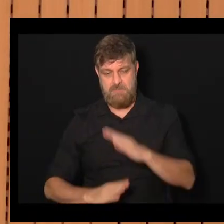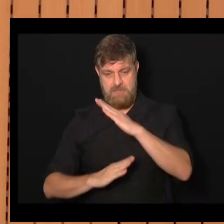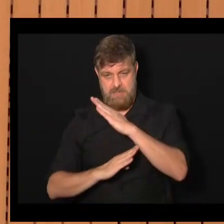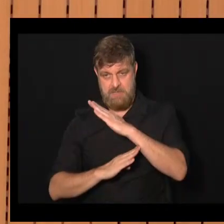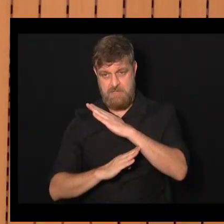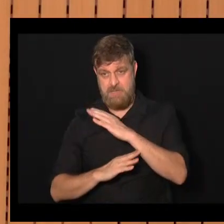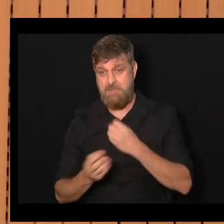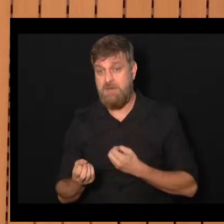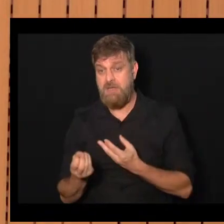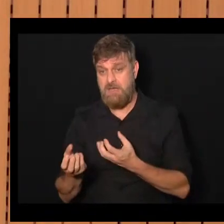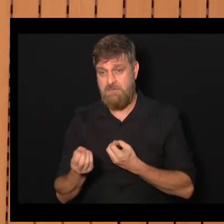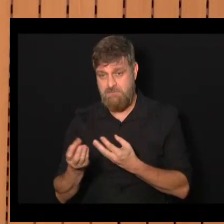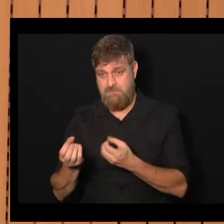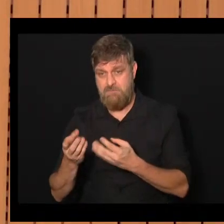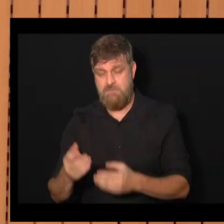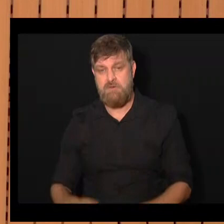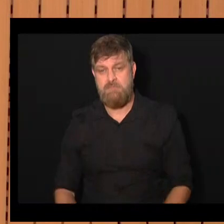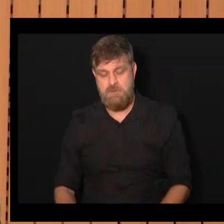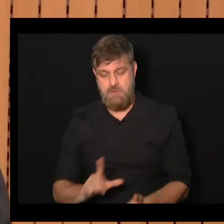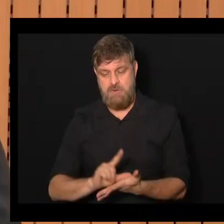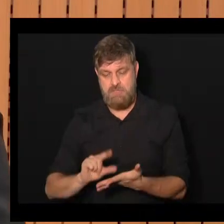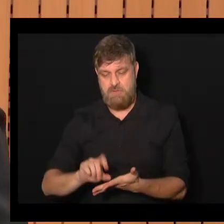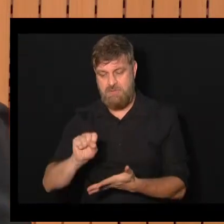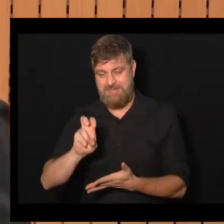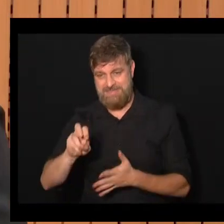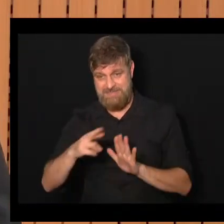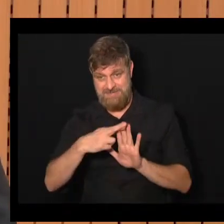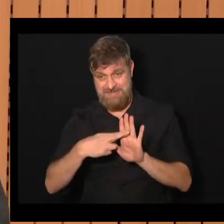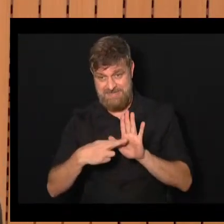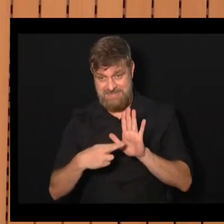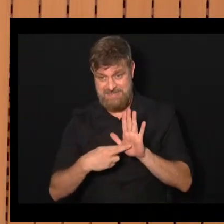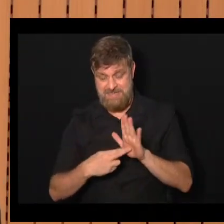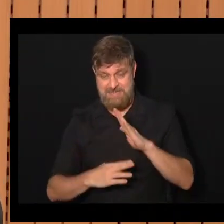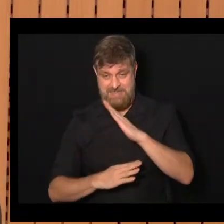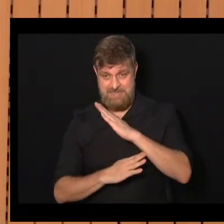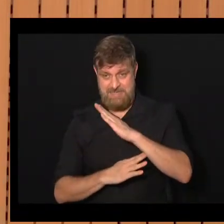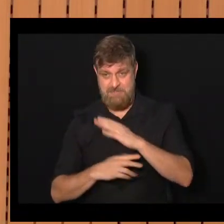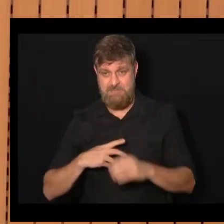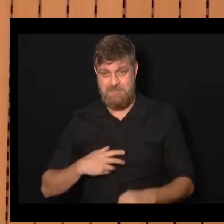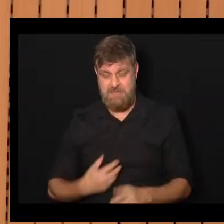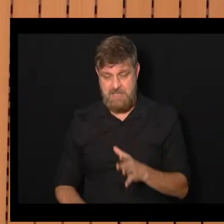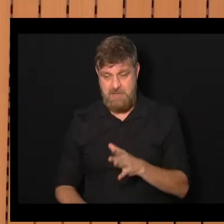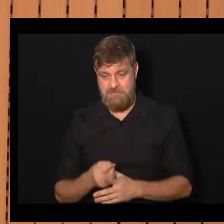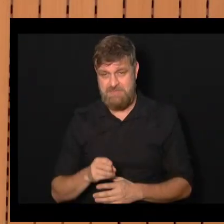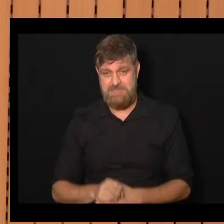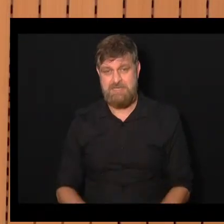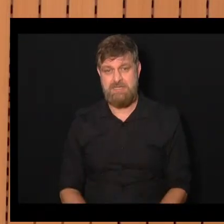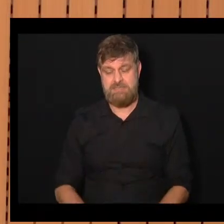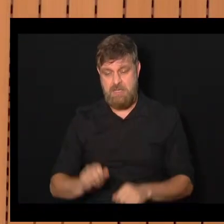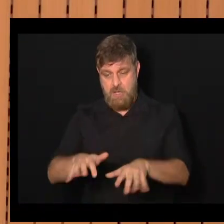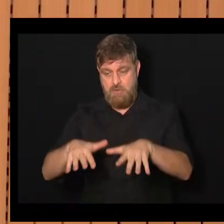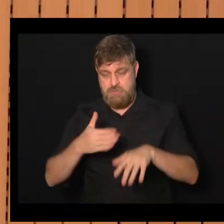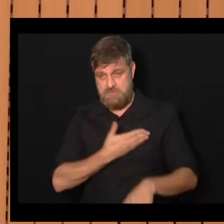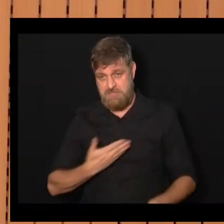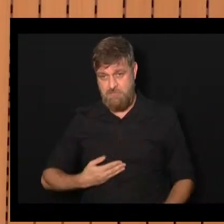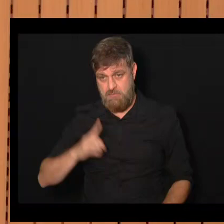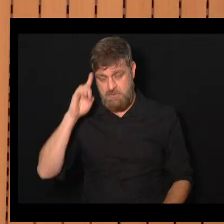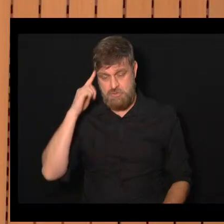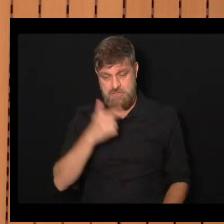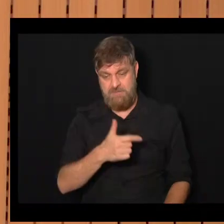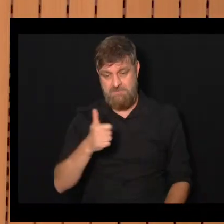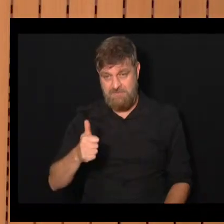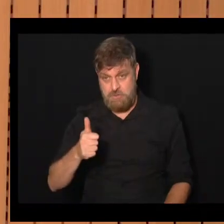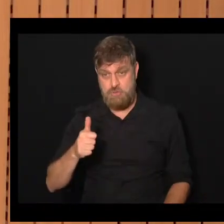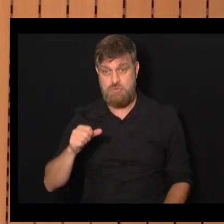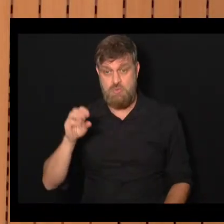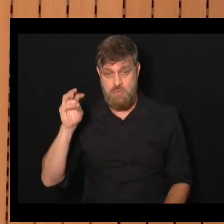Campinas informa que, nos termos do artigo 85, seu regimento interno, realizará a 15ª audiência pública no dia 21 de agosto de 2019,